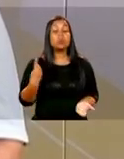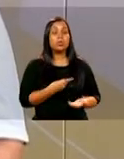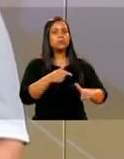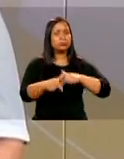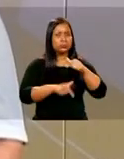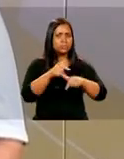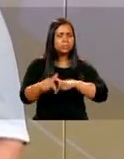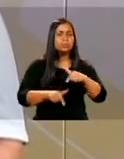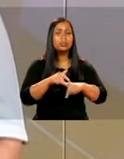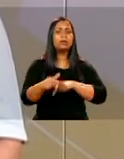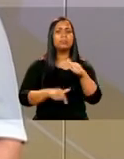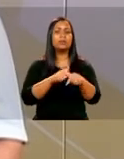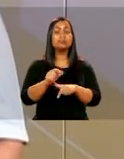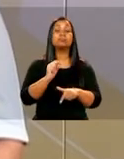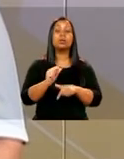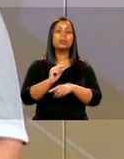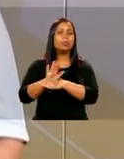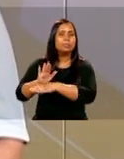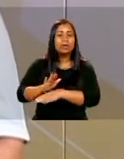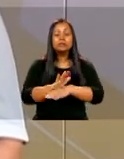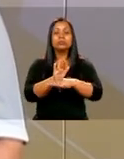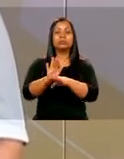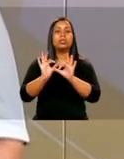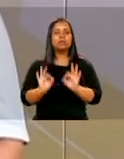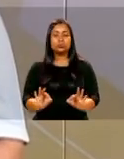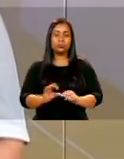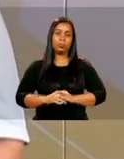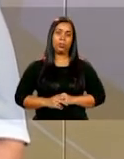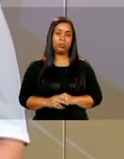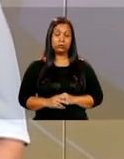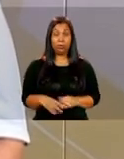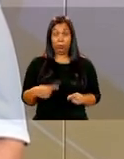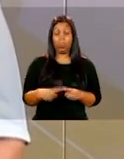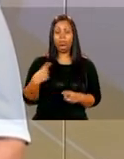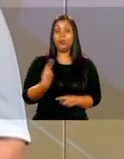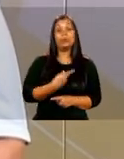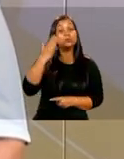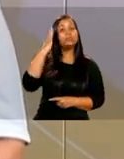E a gente trabalha para isso, trabalha para servir justamente,